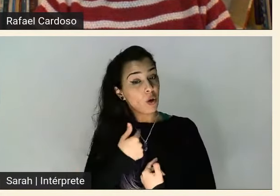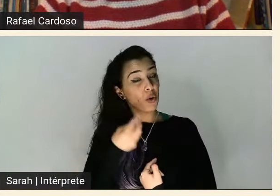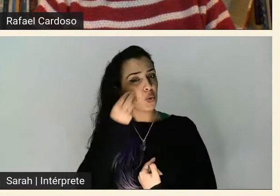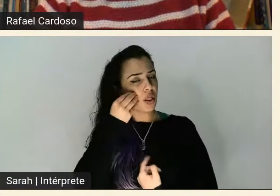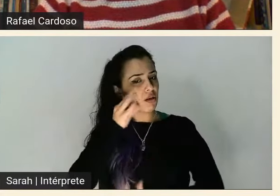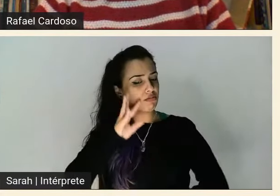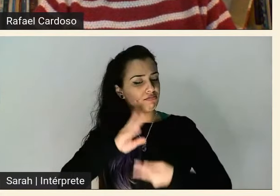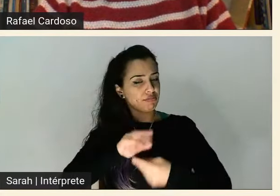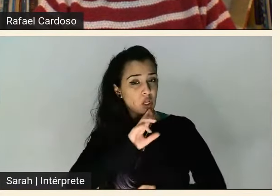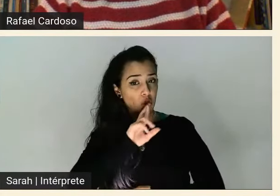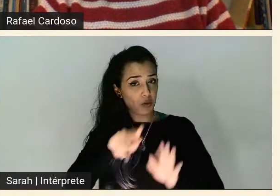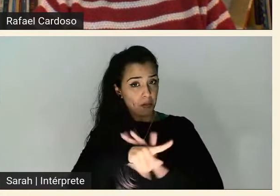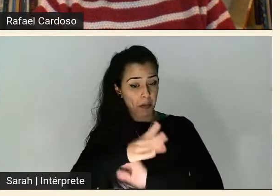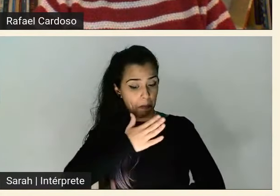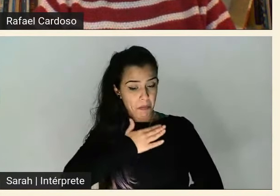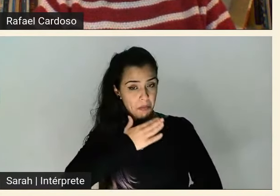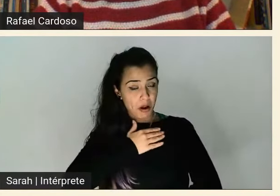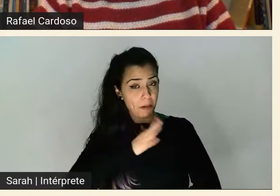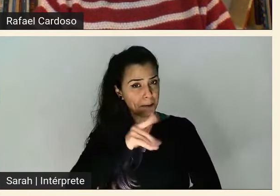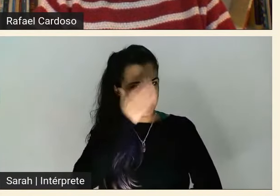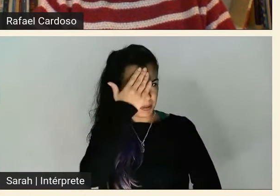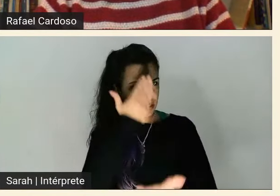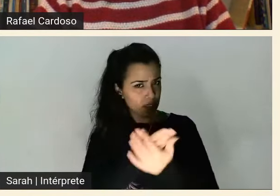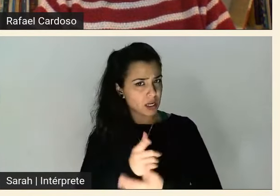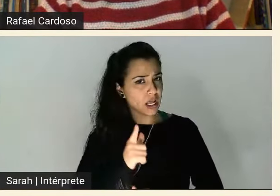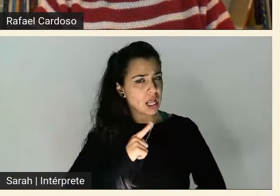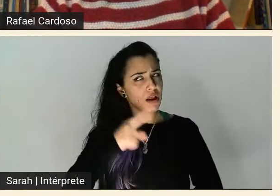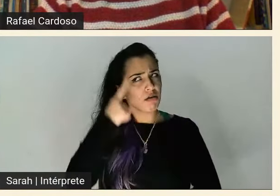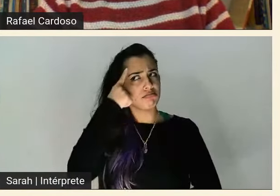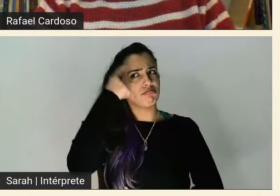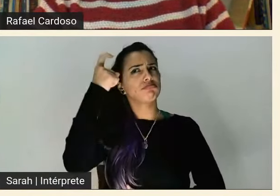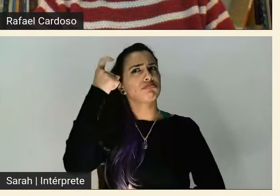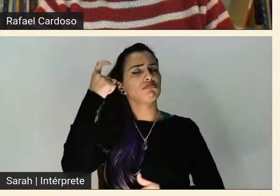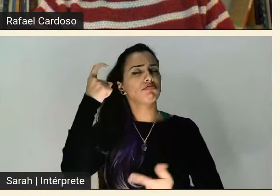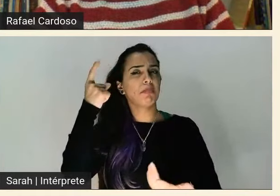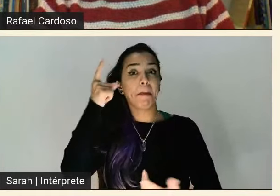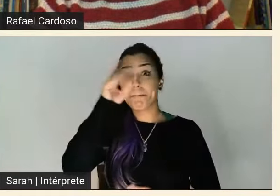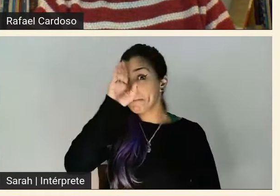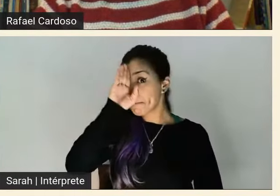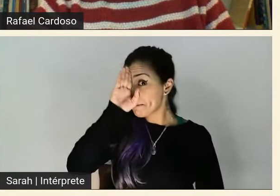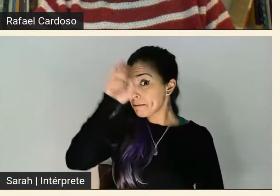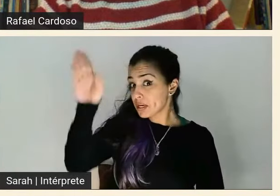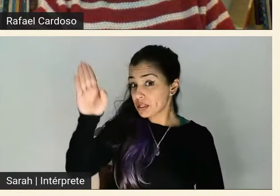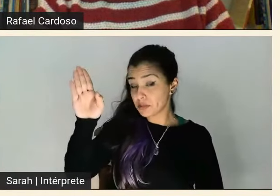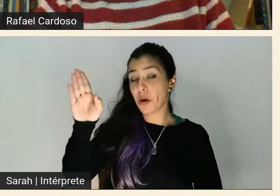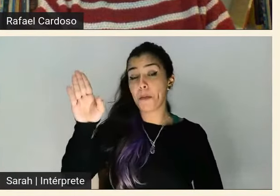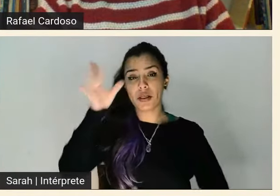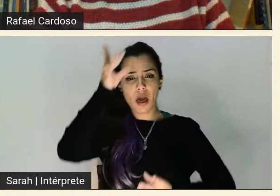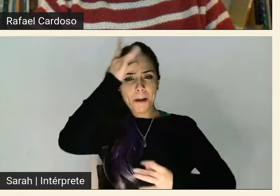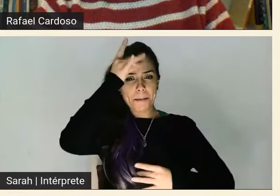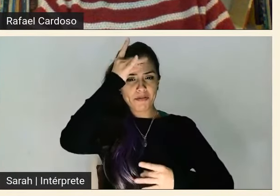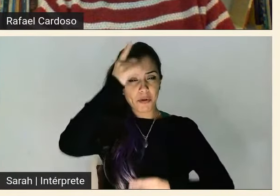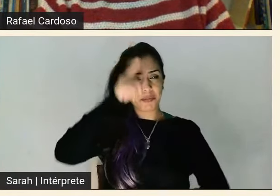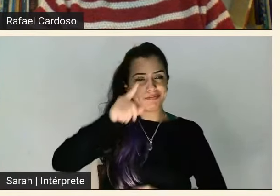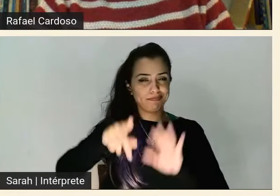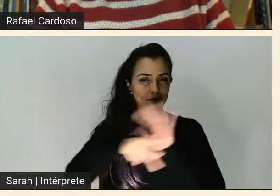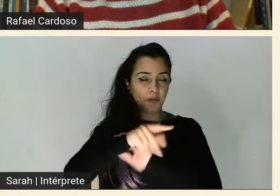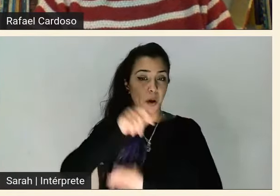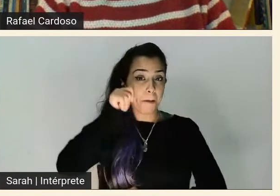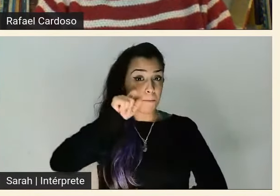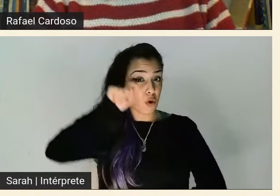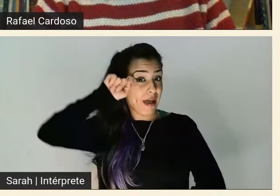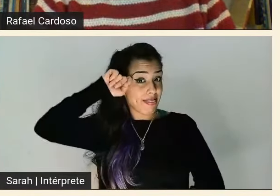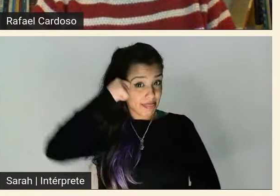assim, mas acho que existe aí uma ideia, principalmente nas performances de mulheres negras, que daí é